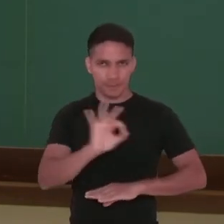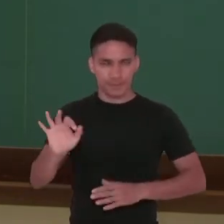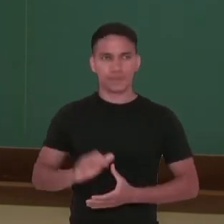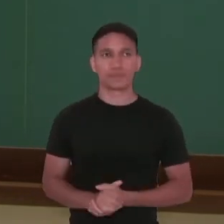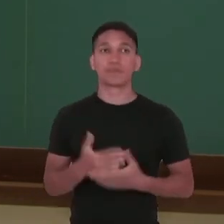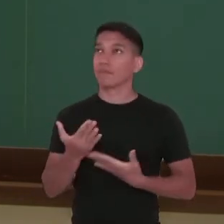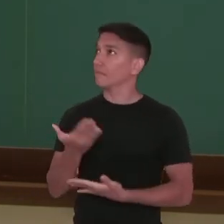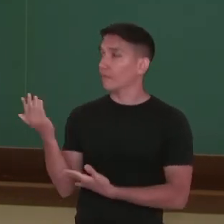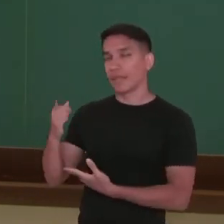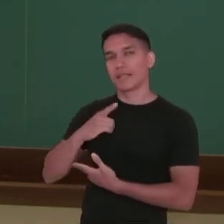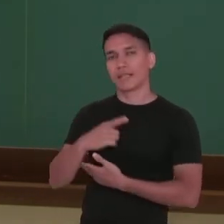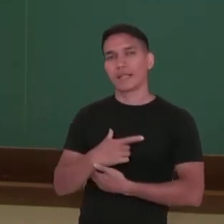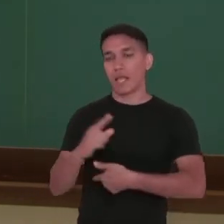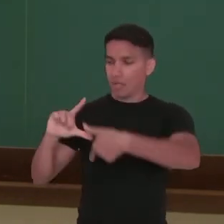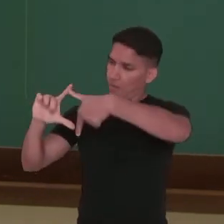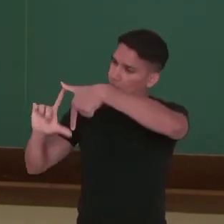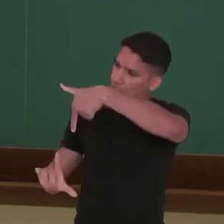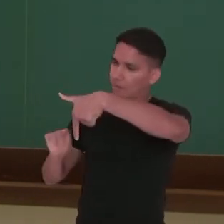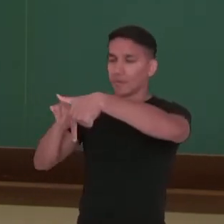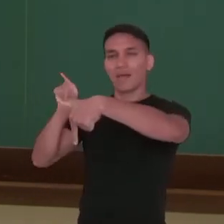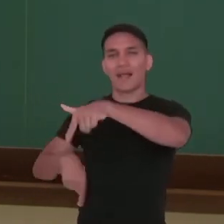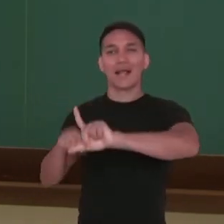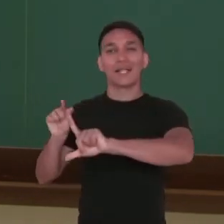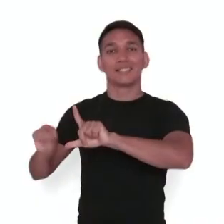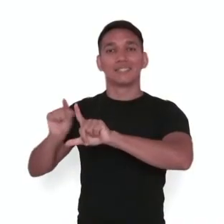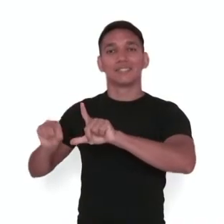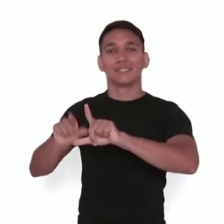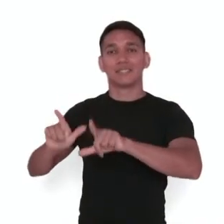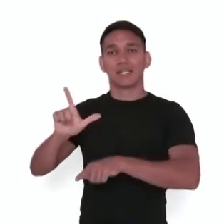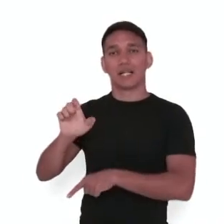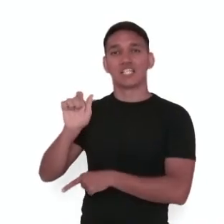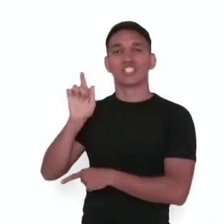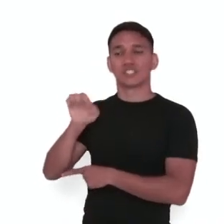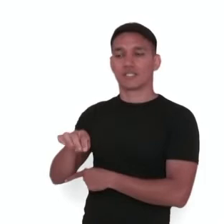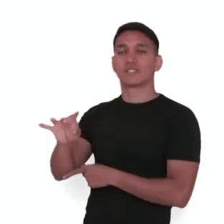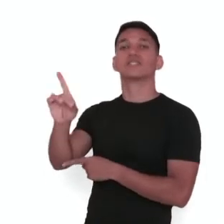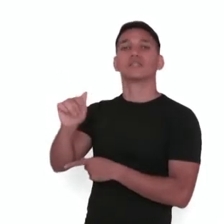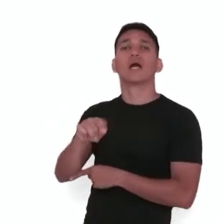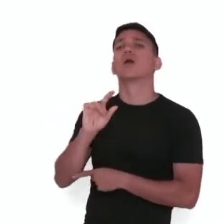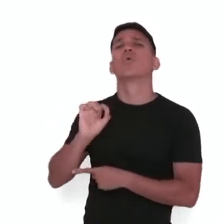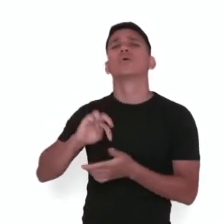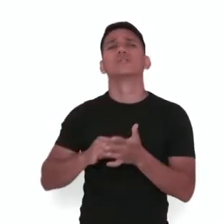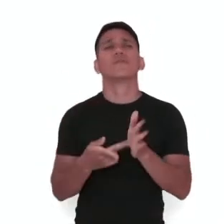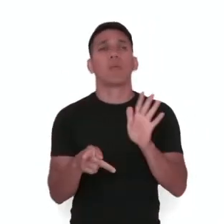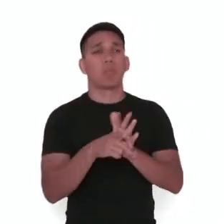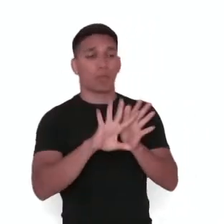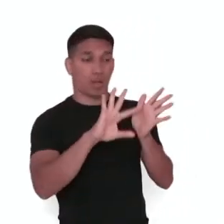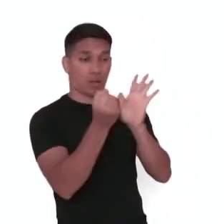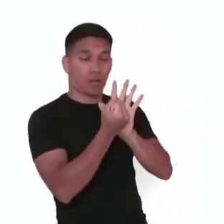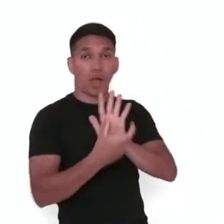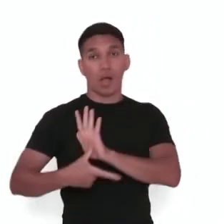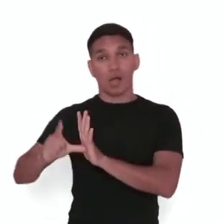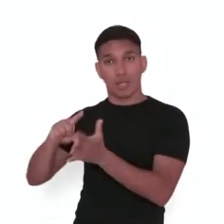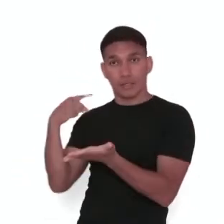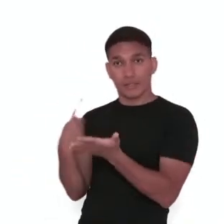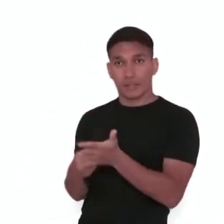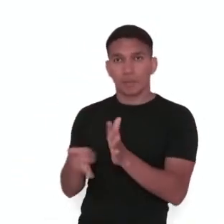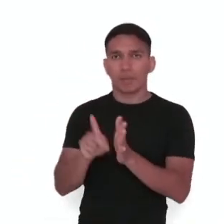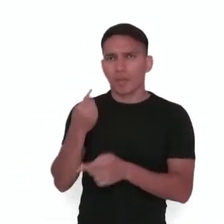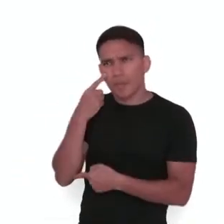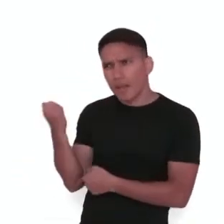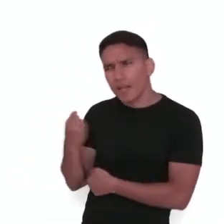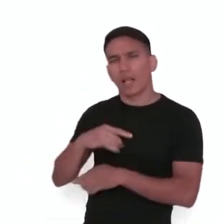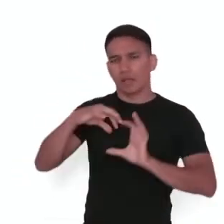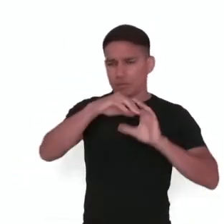A legenda nada mais é do que símbolos cartográficos pré-definidos, e essa